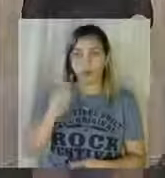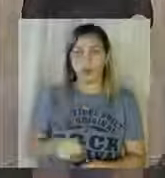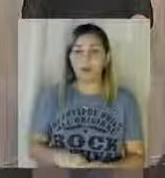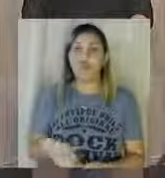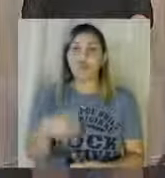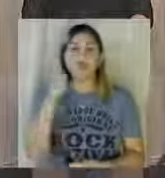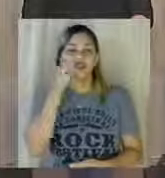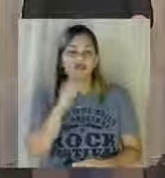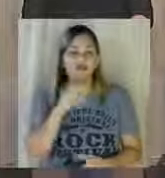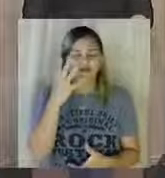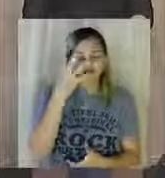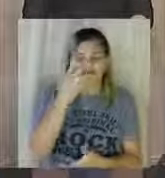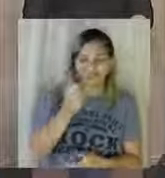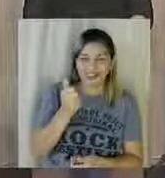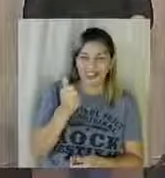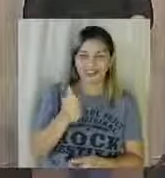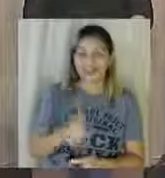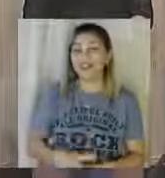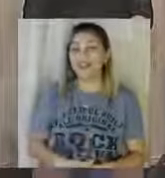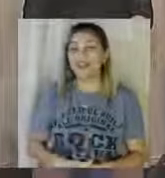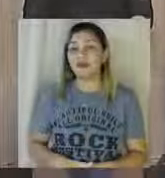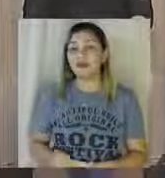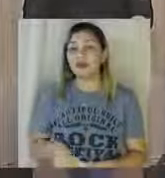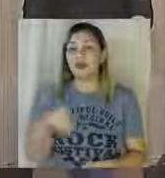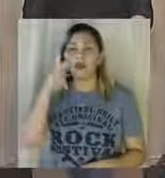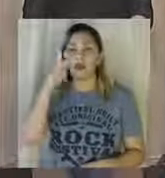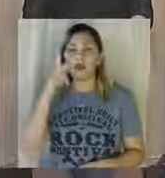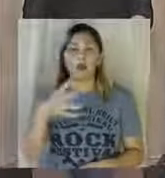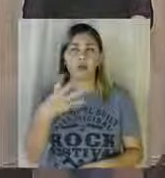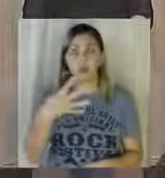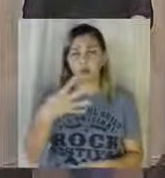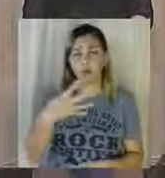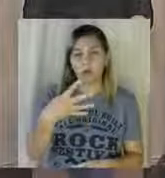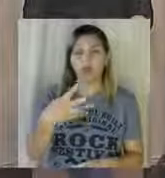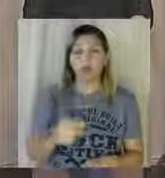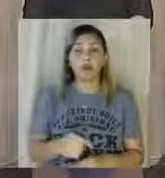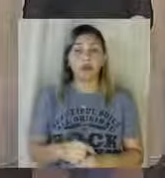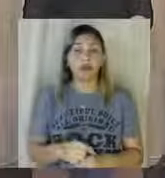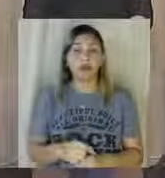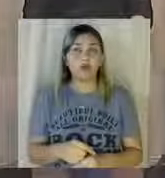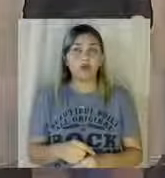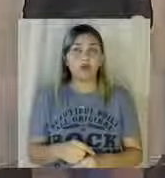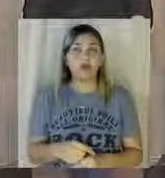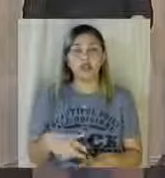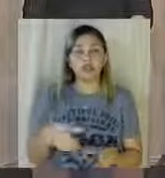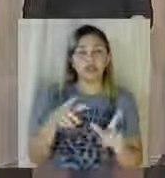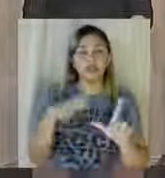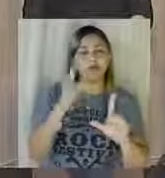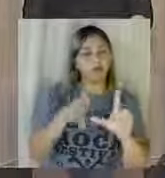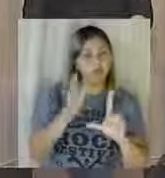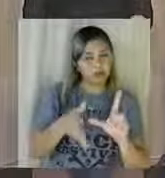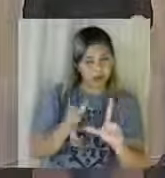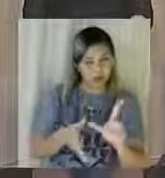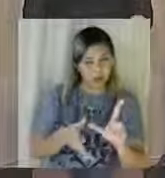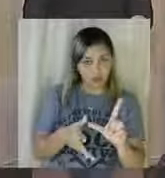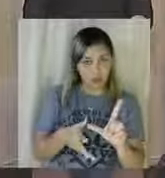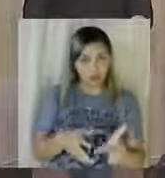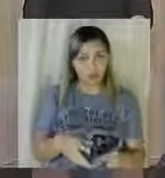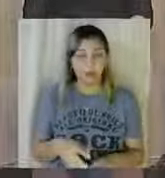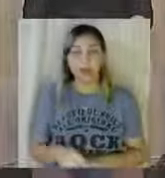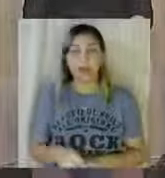muito bonita. E a Paloma, ela está no 4º período de Letras Libras pela Universidade